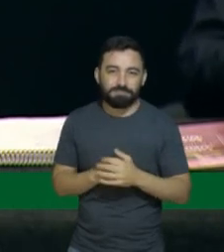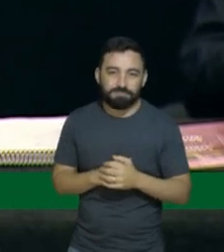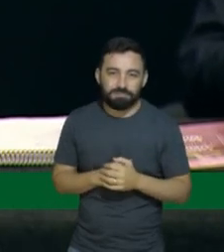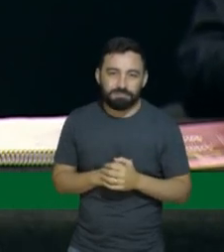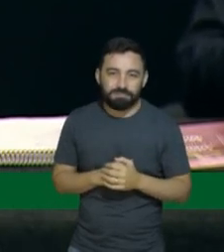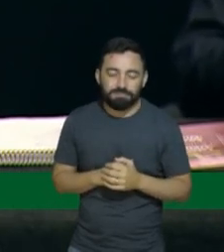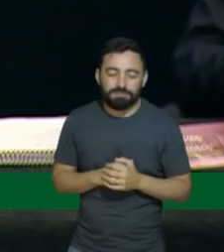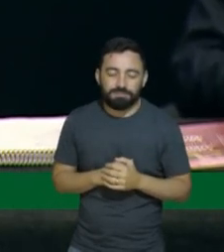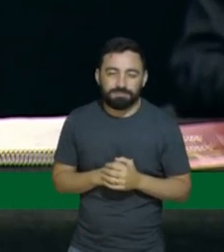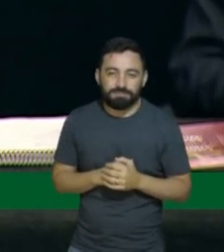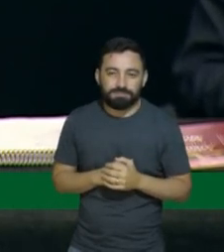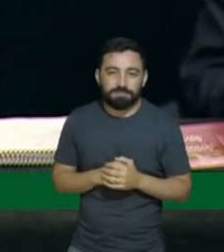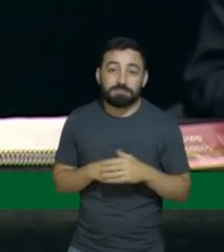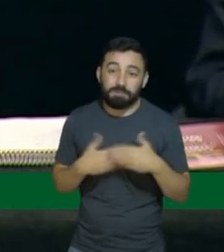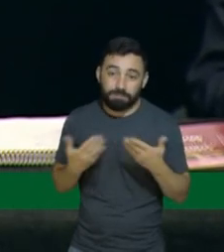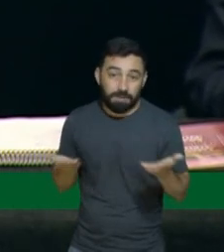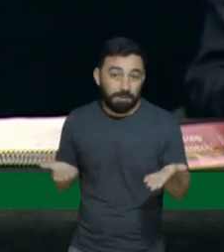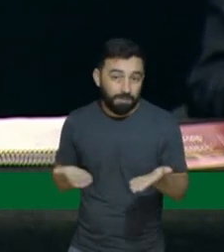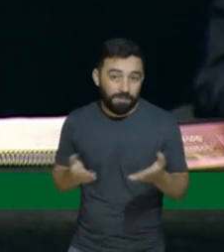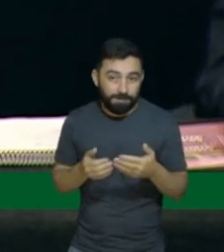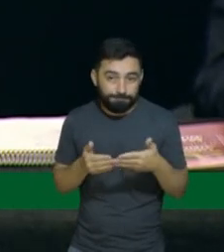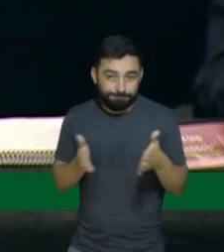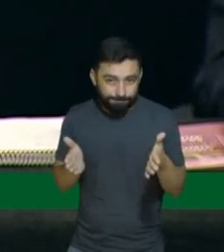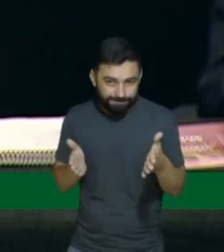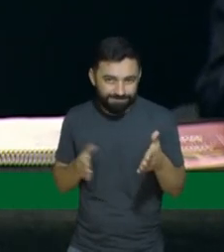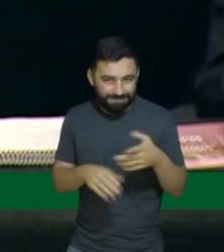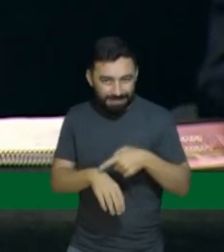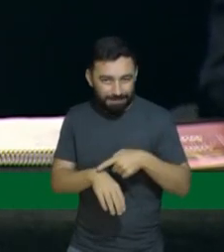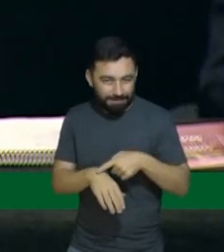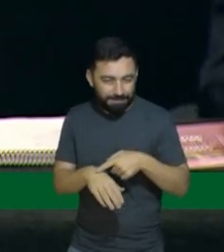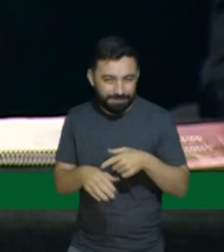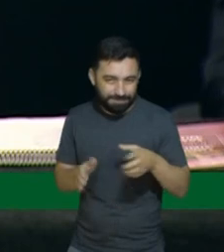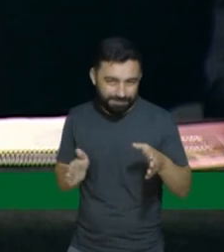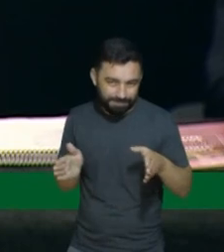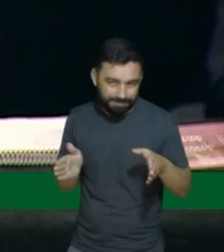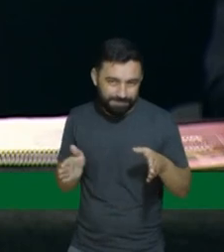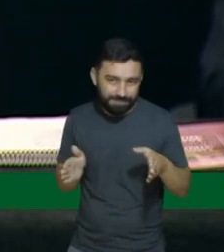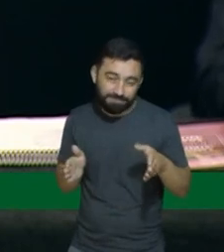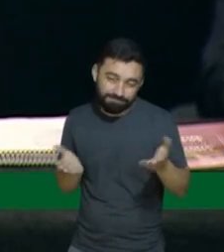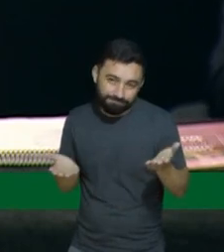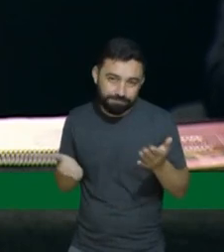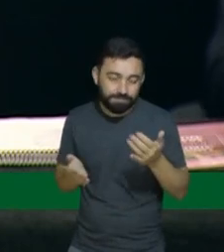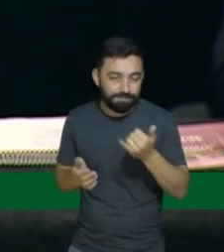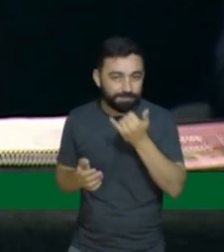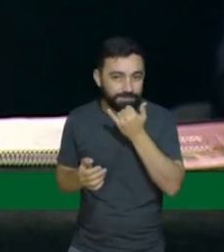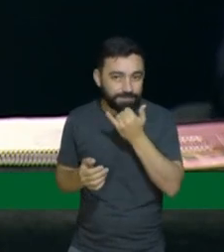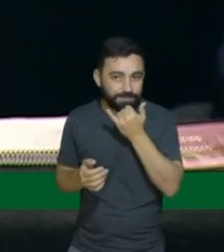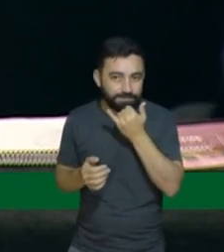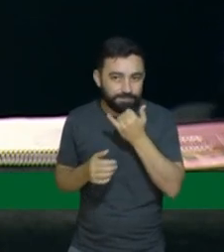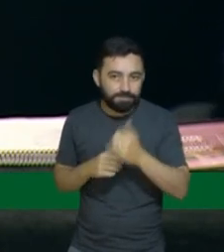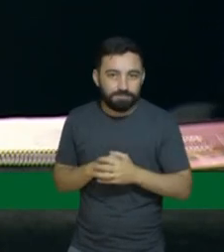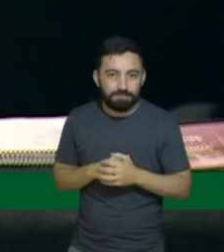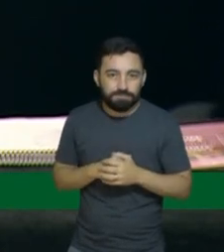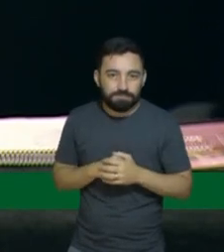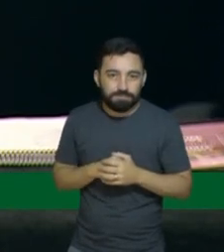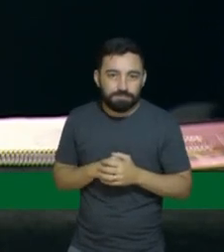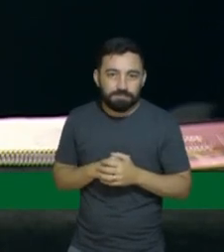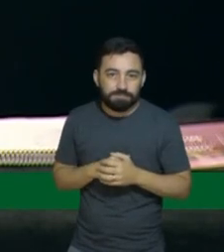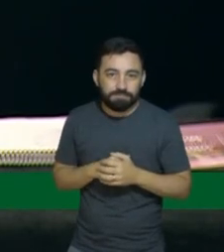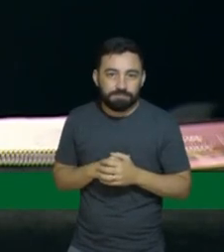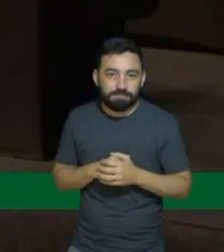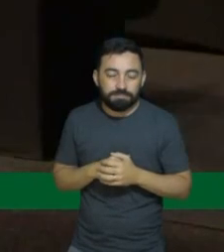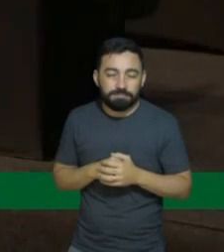das falas das entidades Então nós vamos abrir o espaço nesse momento Prefeito é o tempo em que a gente pede escusas eh pelo nosso